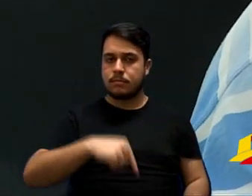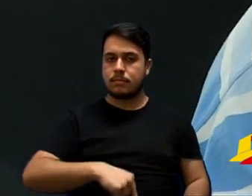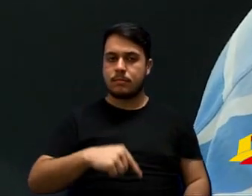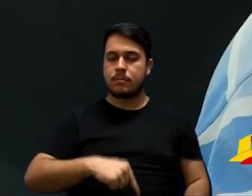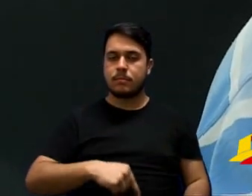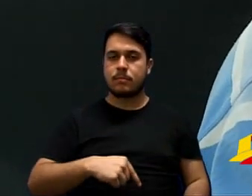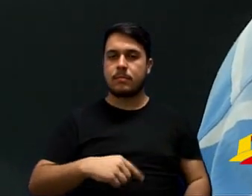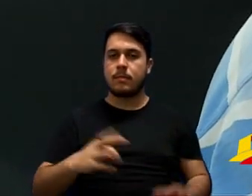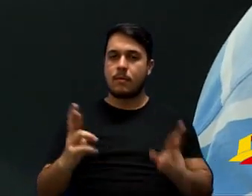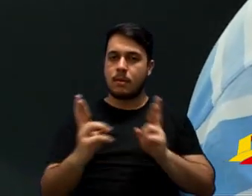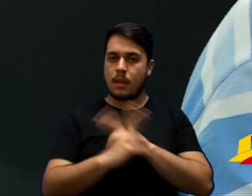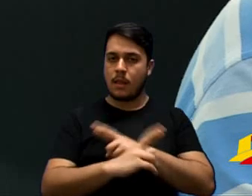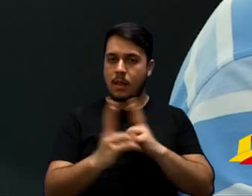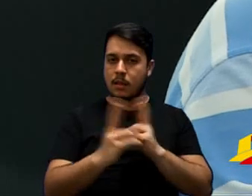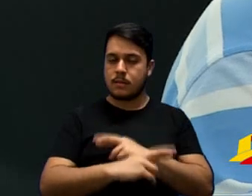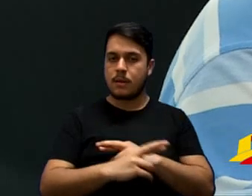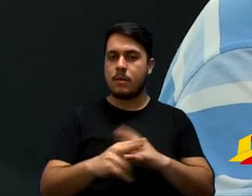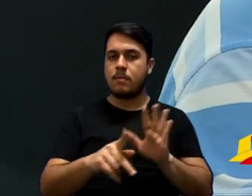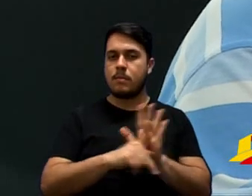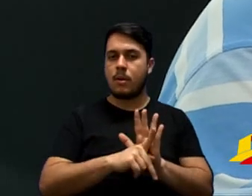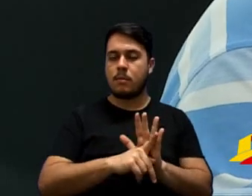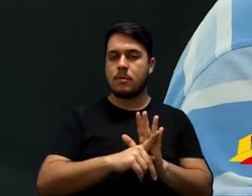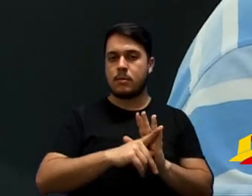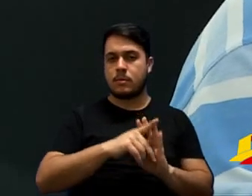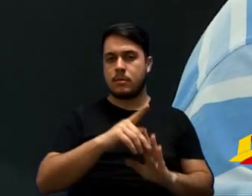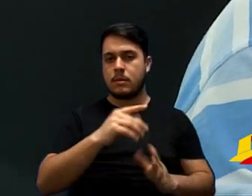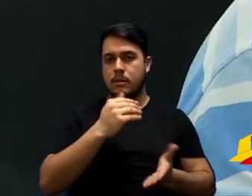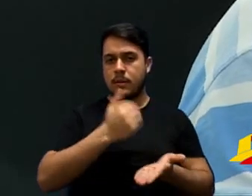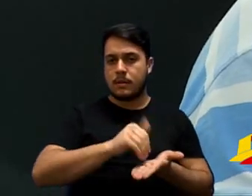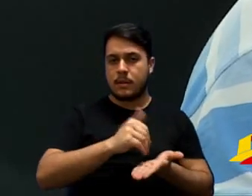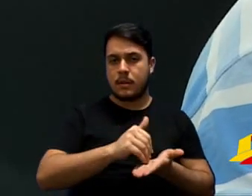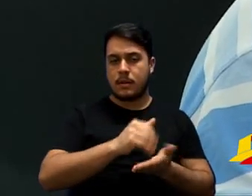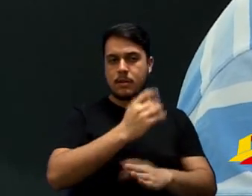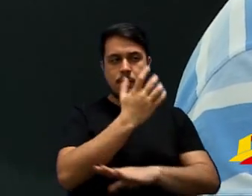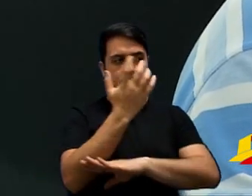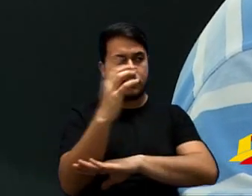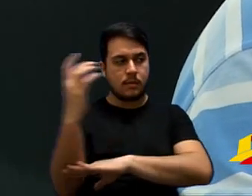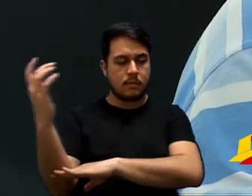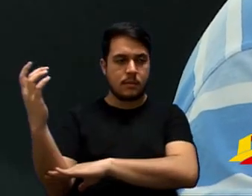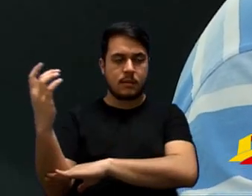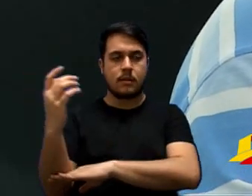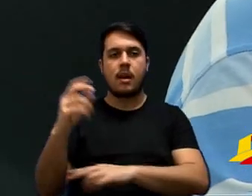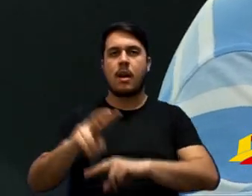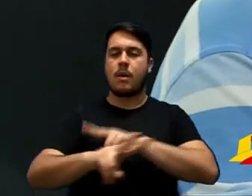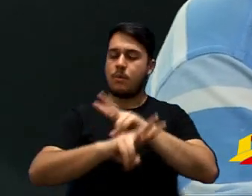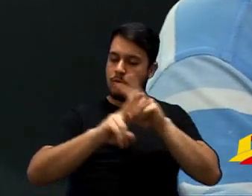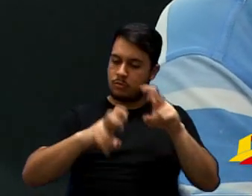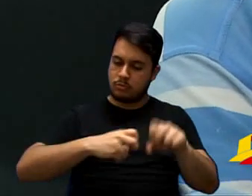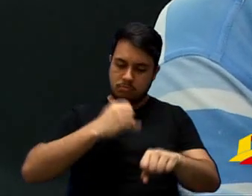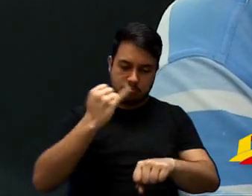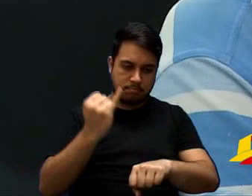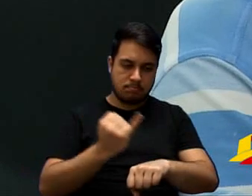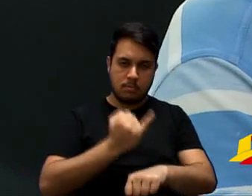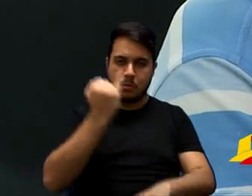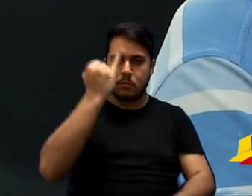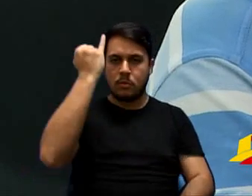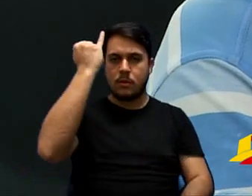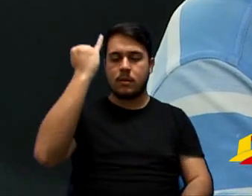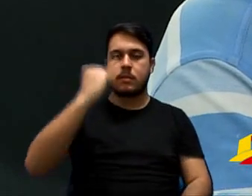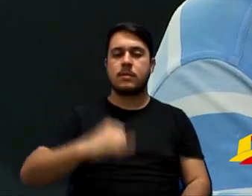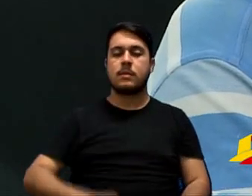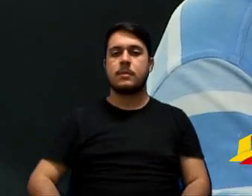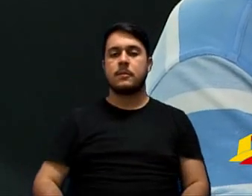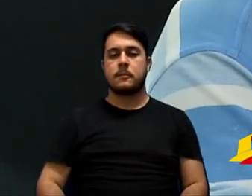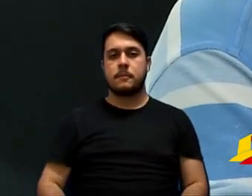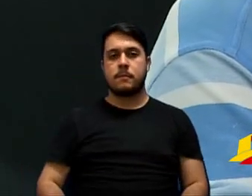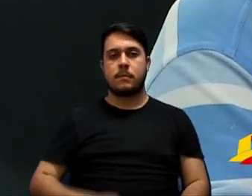a secretaria do meio ambiente o secretário é um assunto de extrema relevância nós não podemos deixar toda a população de